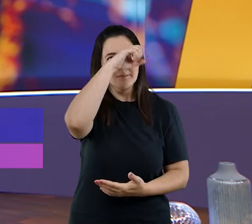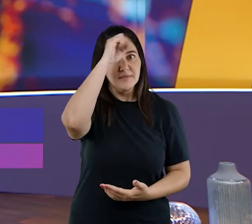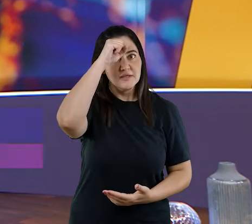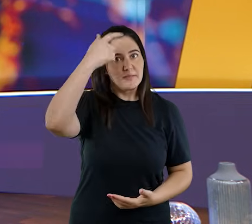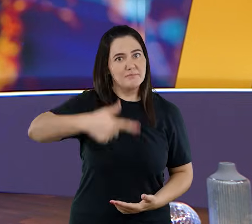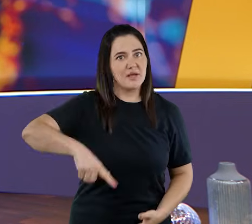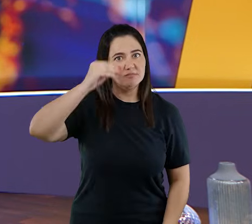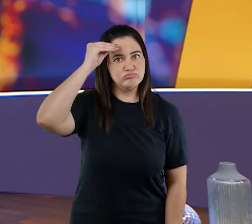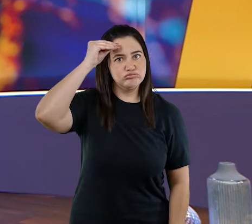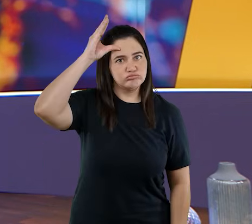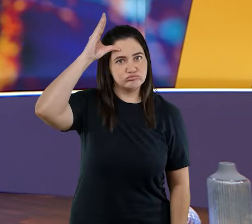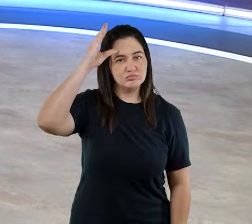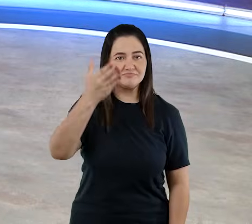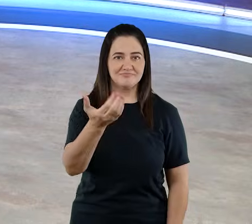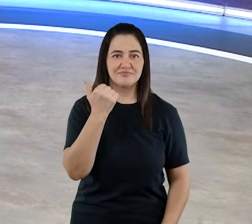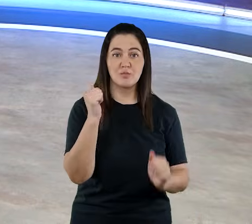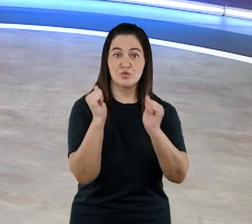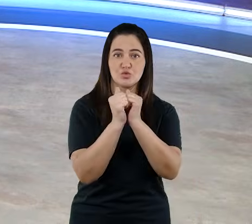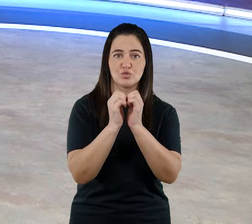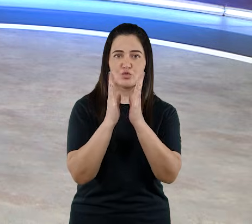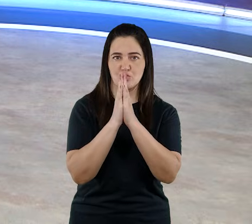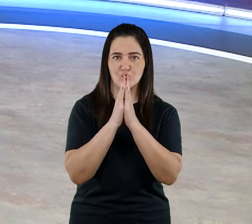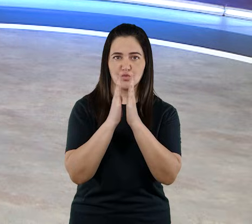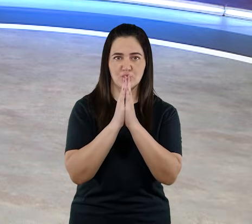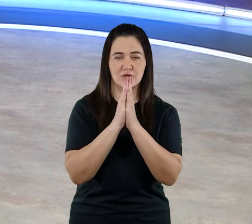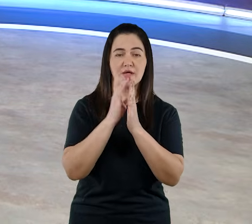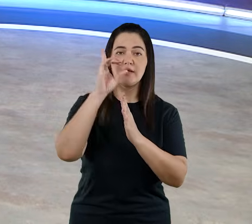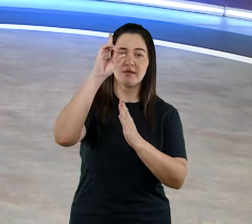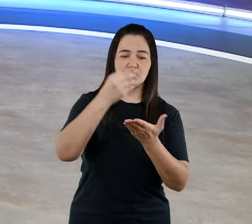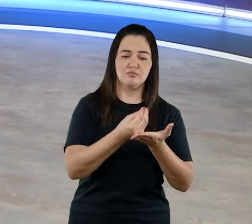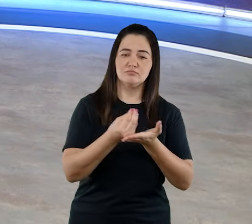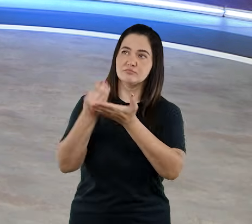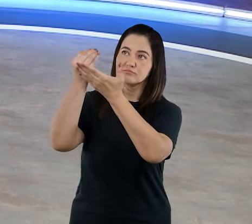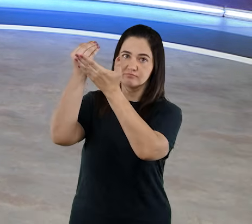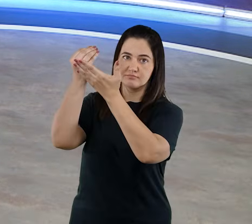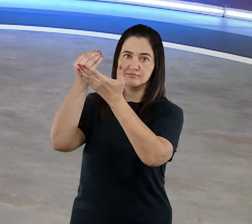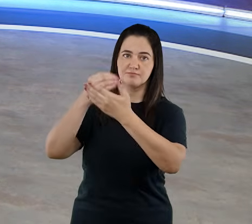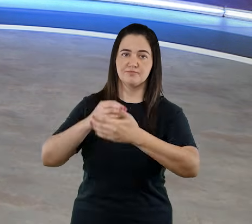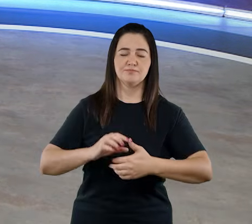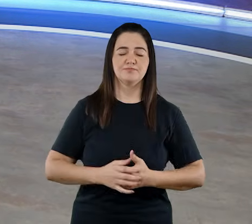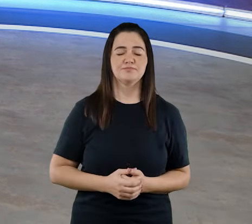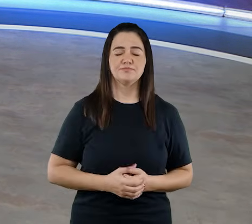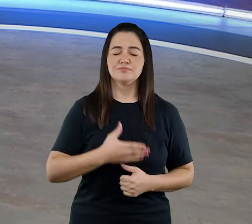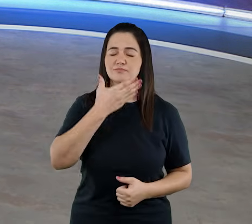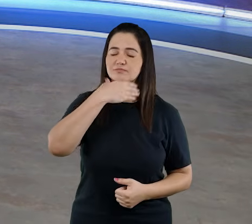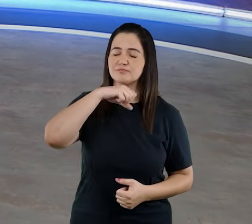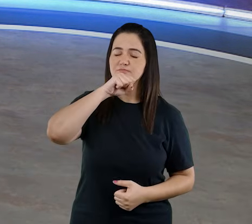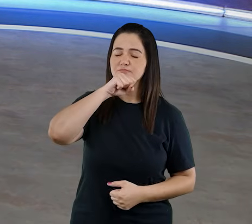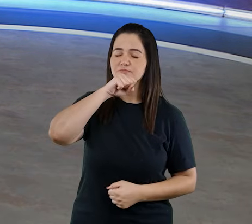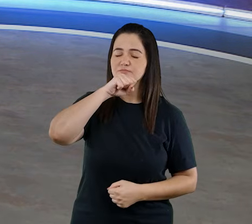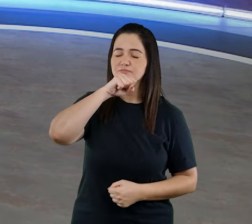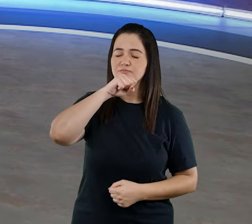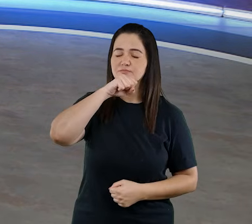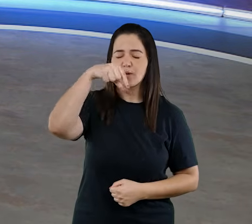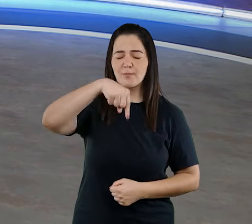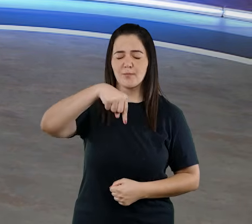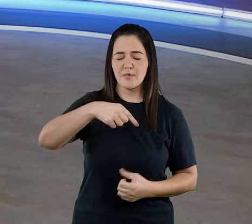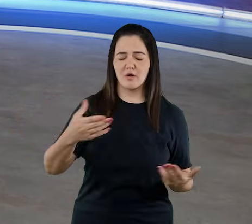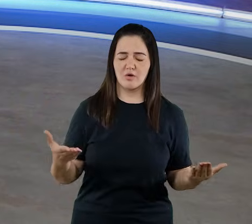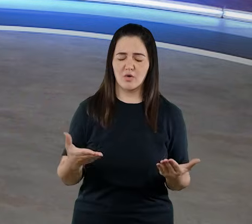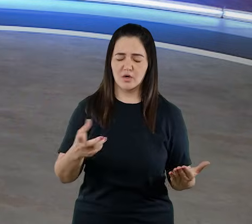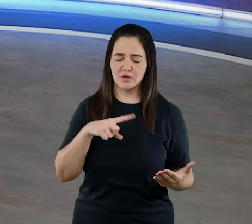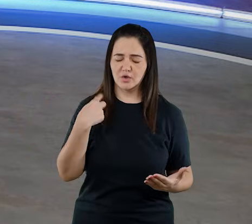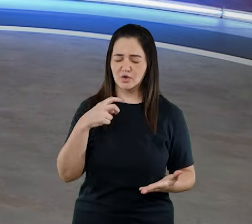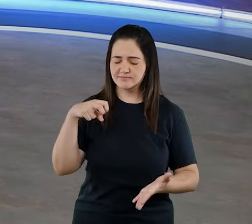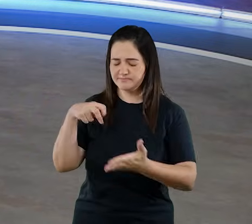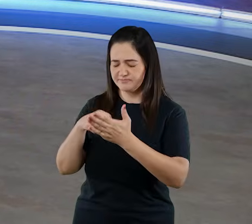compreender mais sobre esse tema. Por isso eu quero orar por você nesse momento e colocar a sua vida nas mãos do Senhor. Pai, nesse